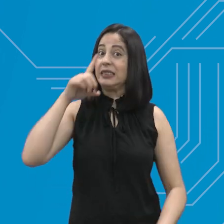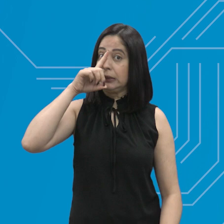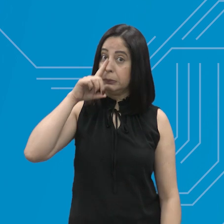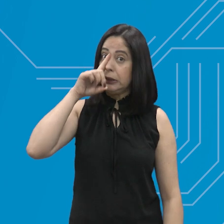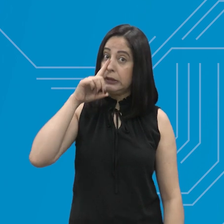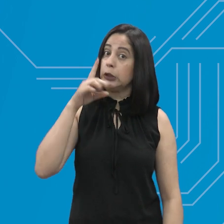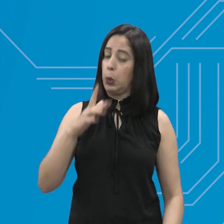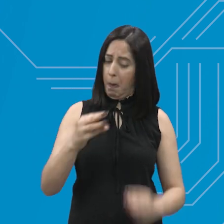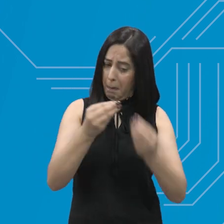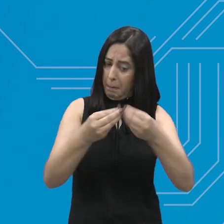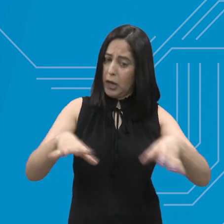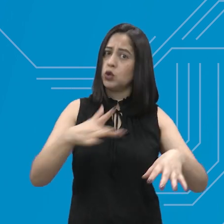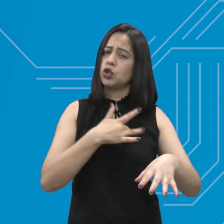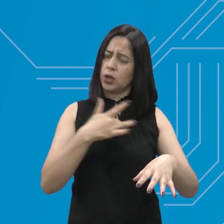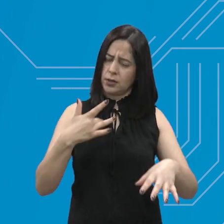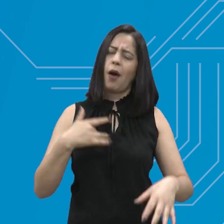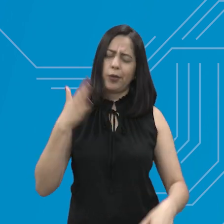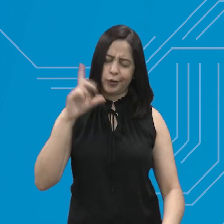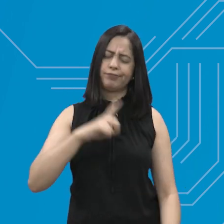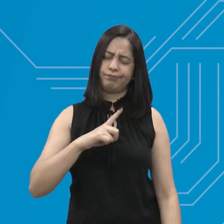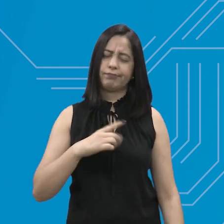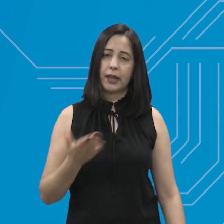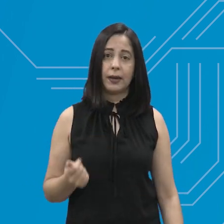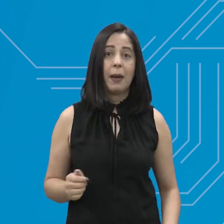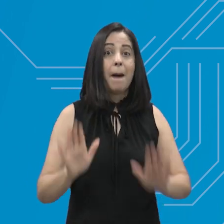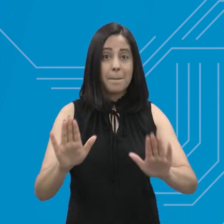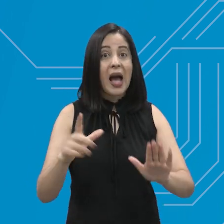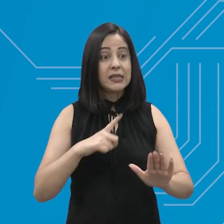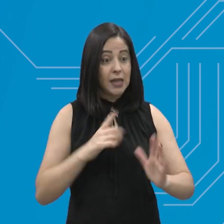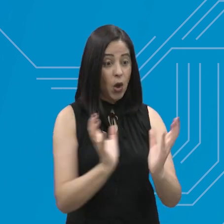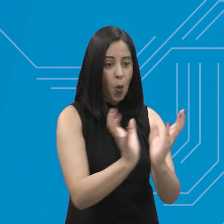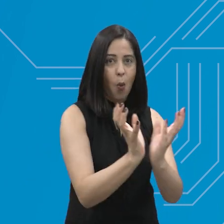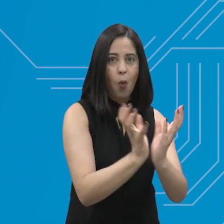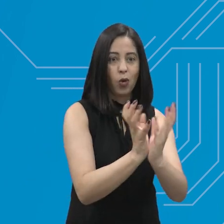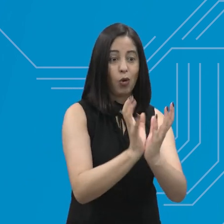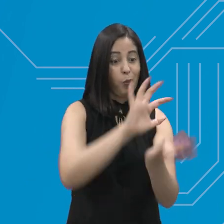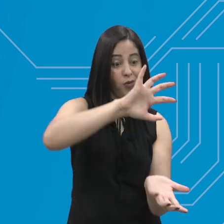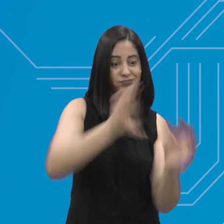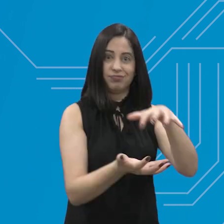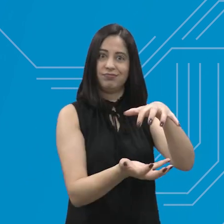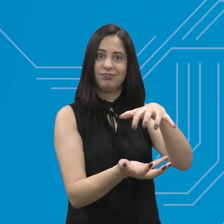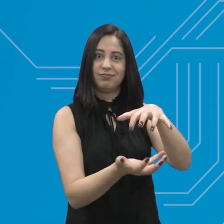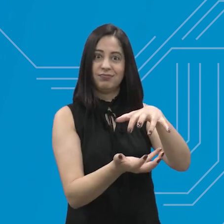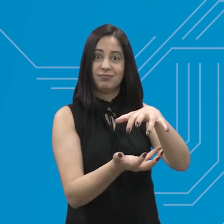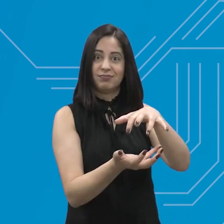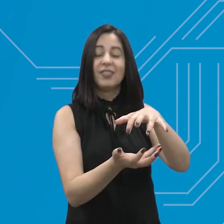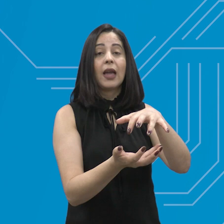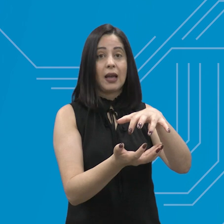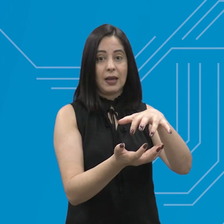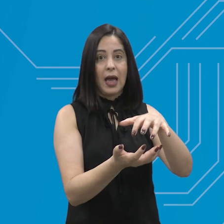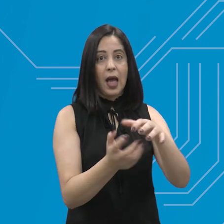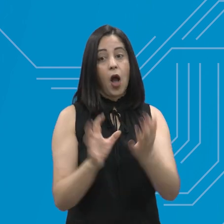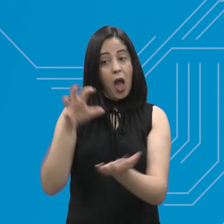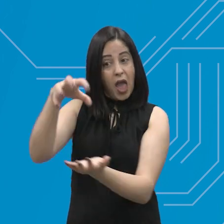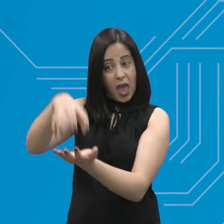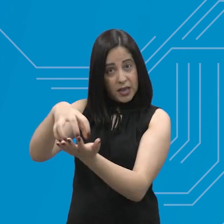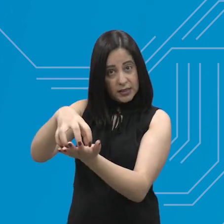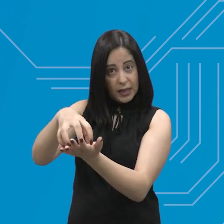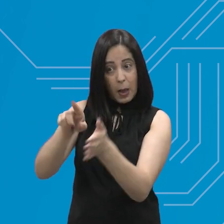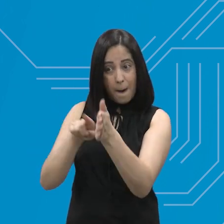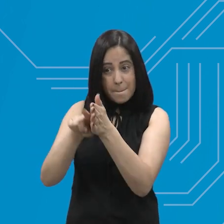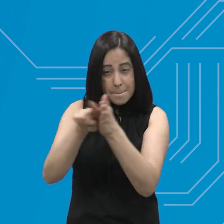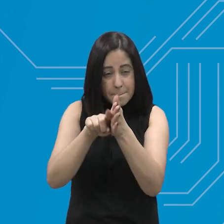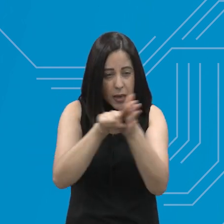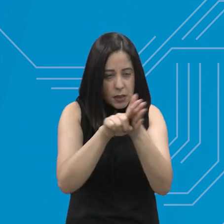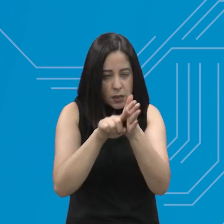oferece sérios riscos à saúde, né? Isso já é bastante conhecido. Mas o movimento tem seguido na direção contrária. Pesquisa feita